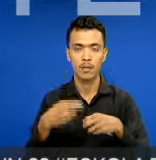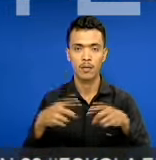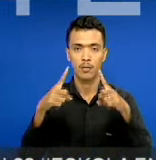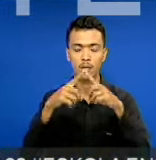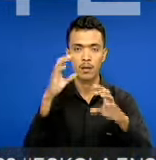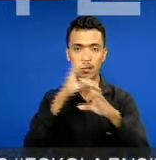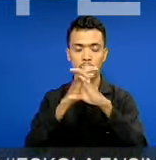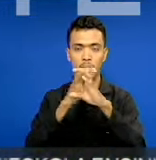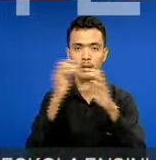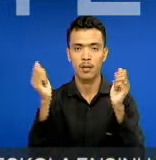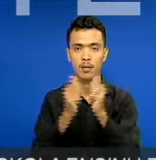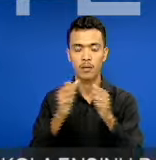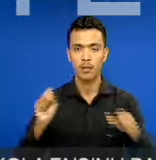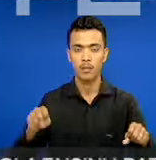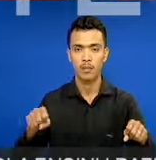no motor.